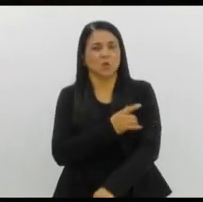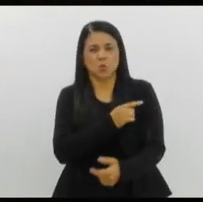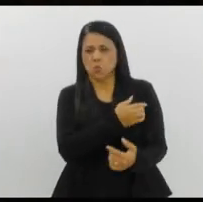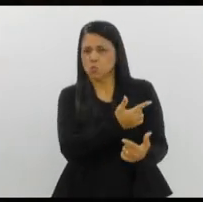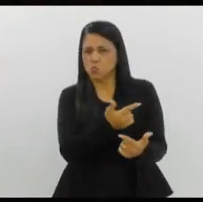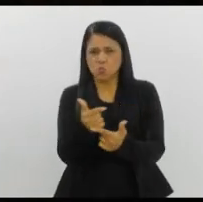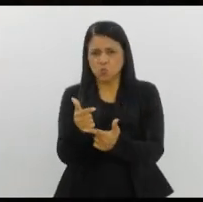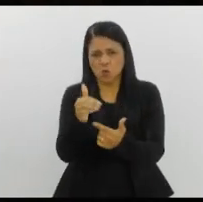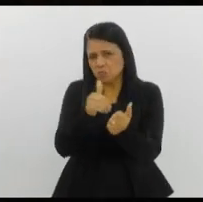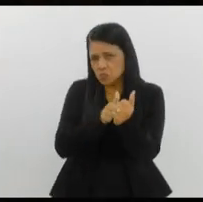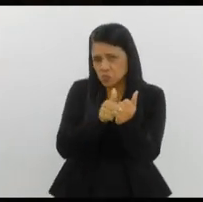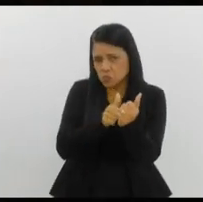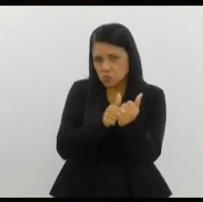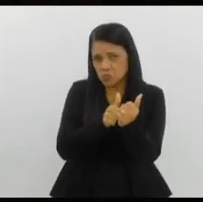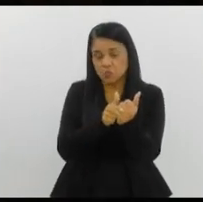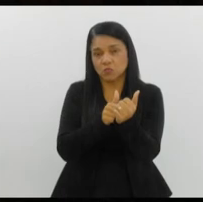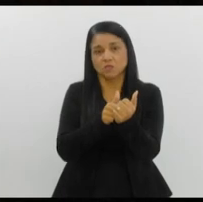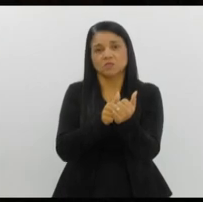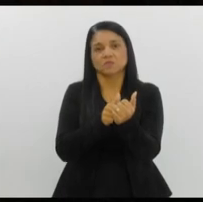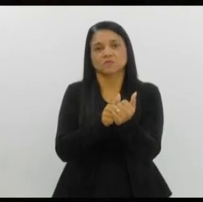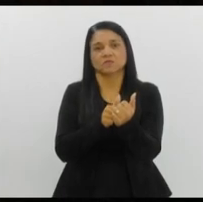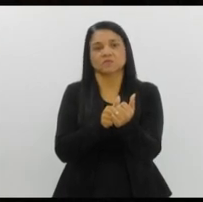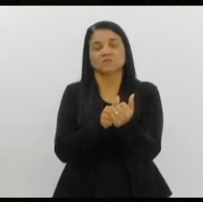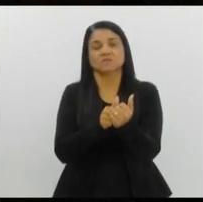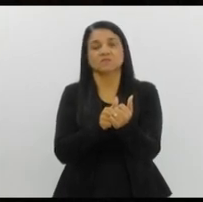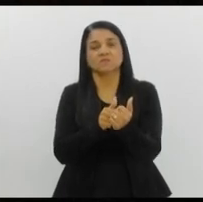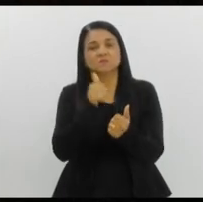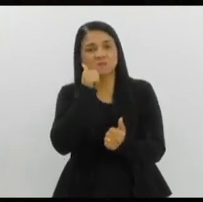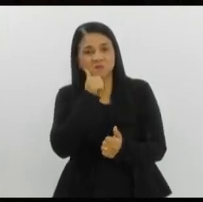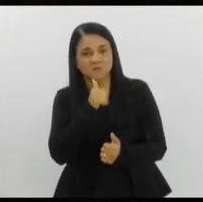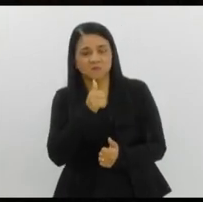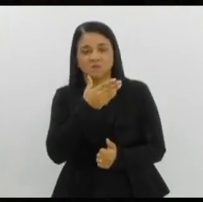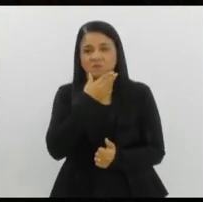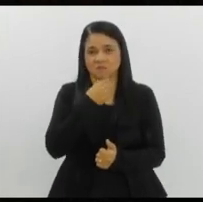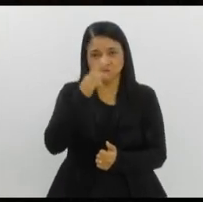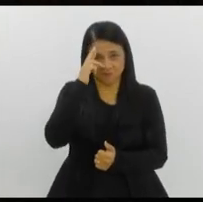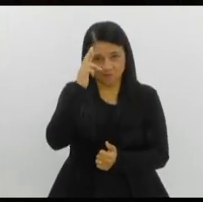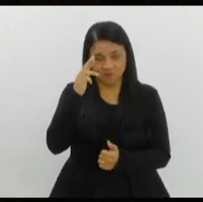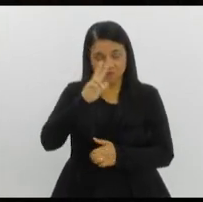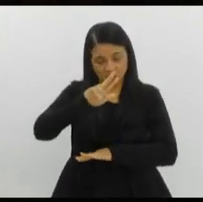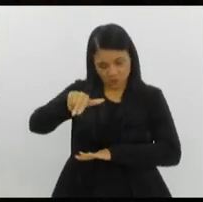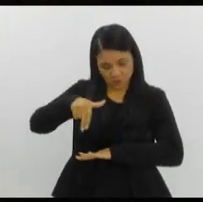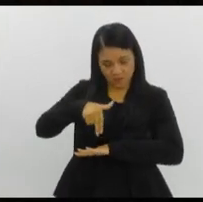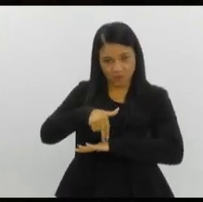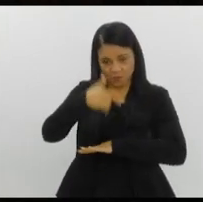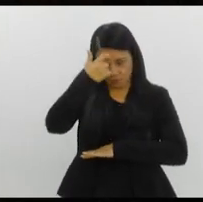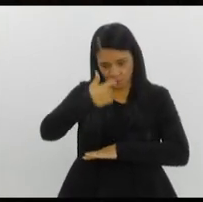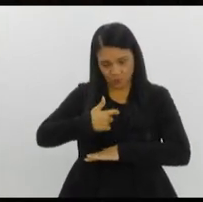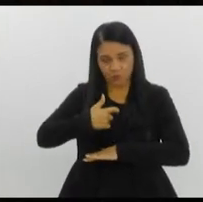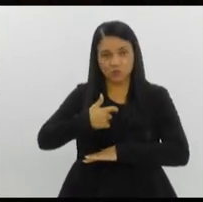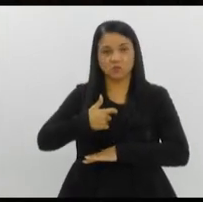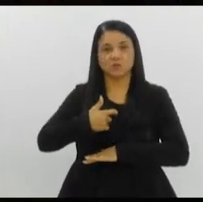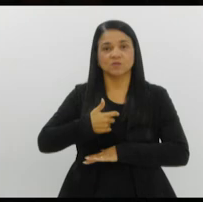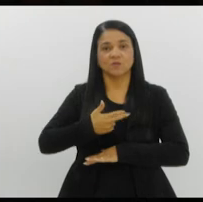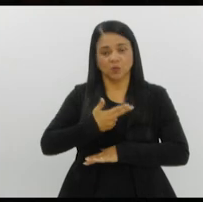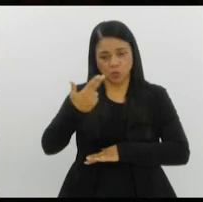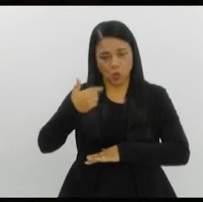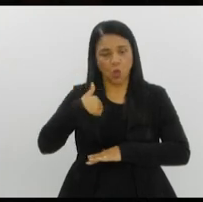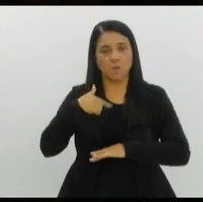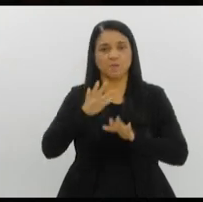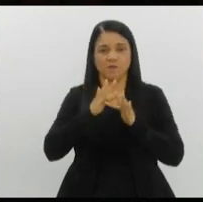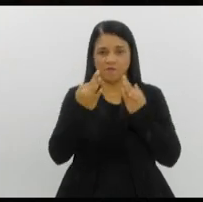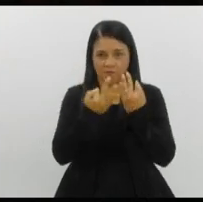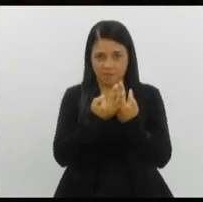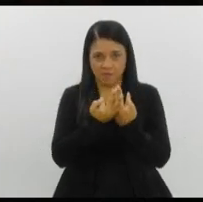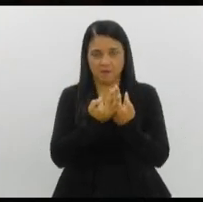nenhuma das senhoras e senhores, poder mais uma vez estar aqui, não só em meu nome, mas em nome da minha